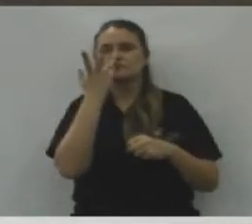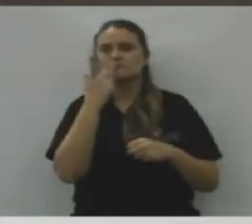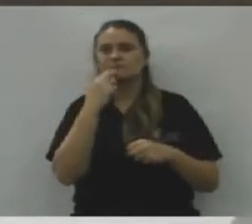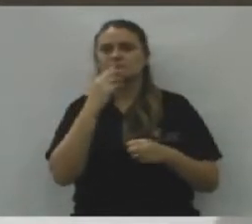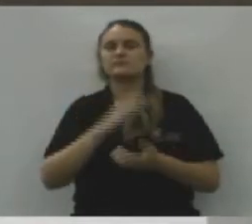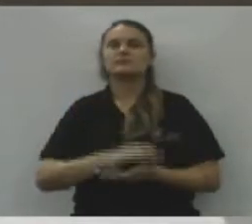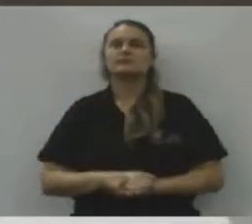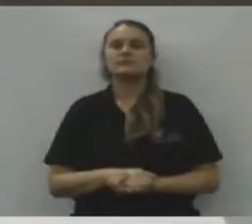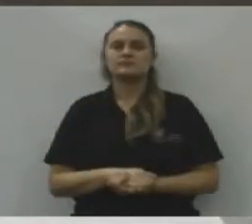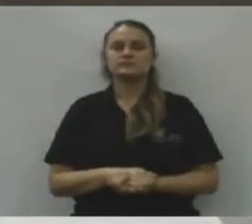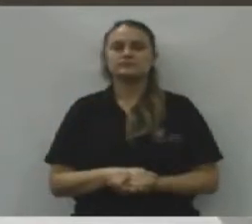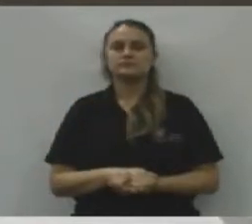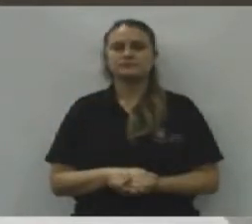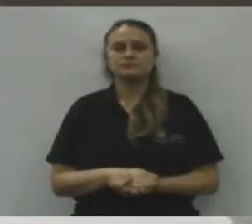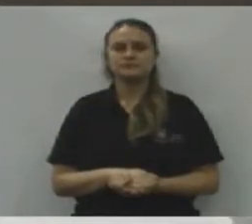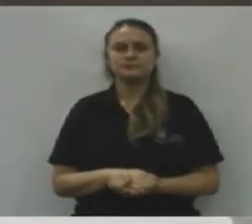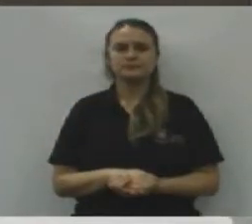crianças.